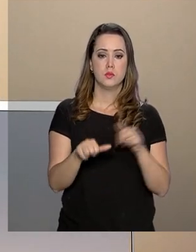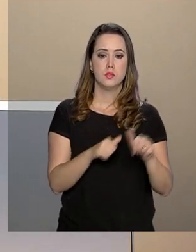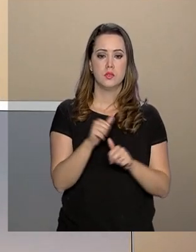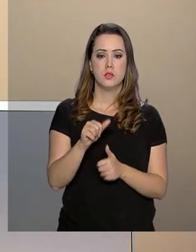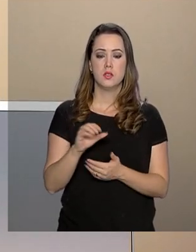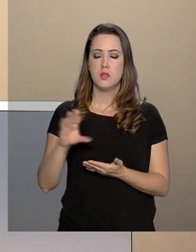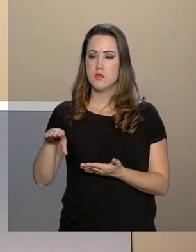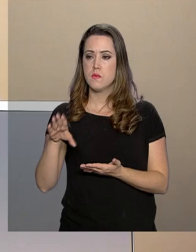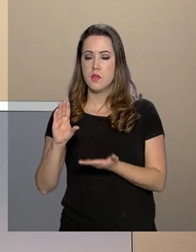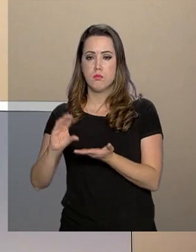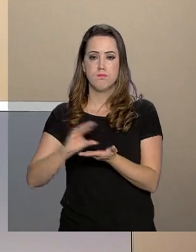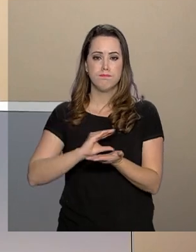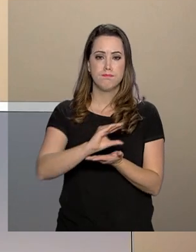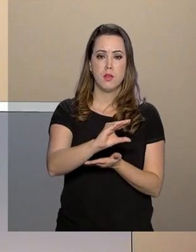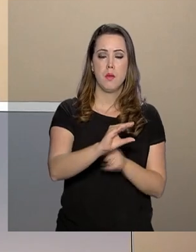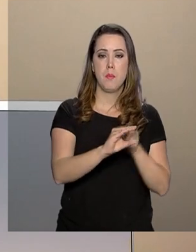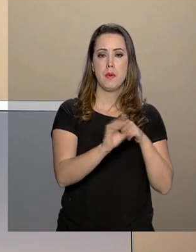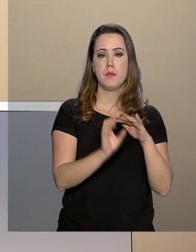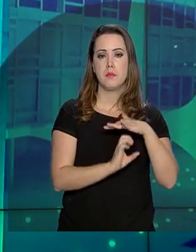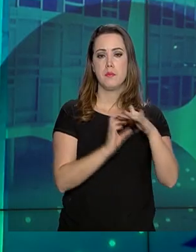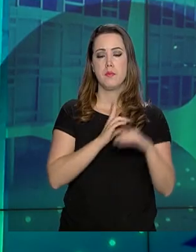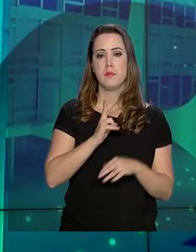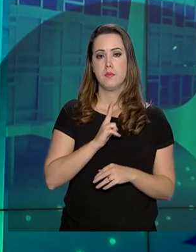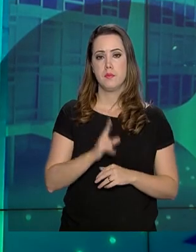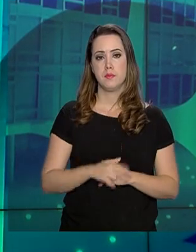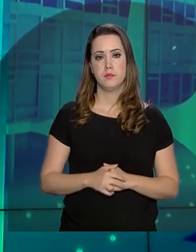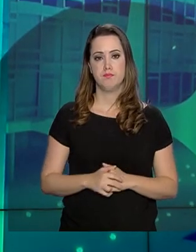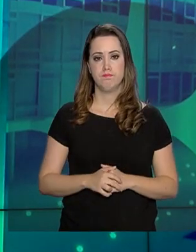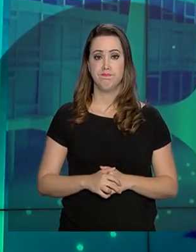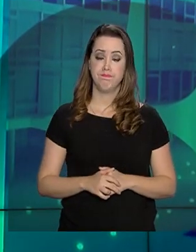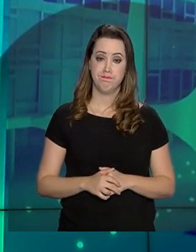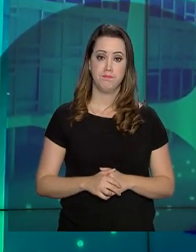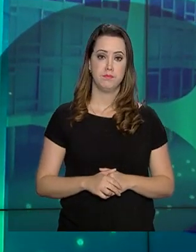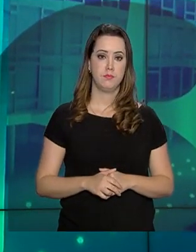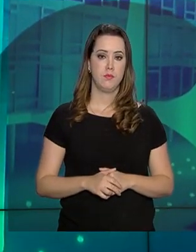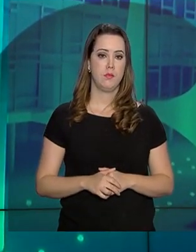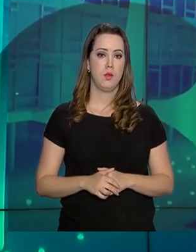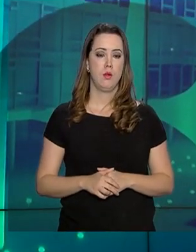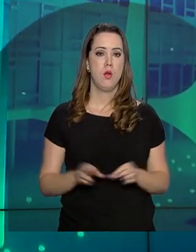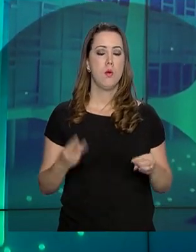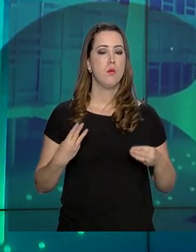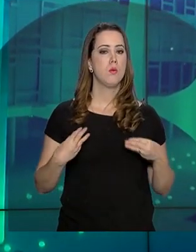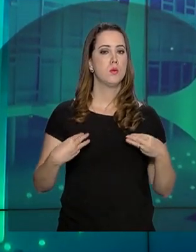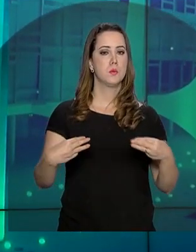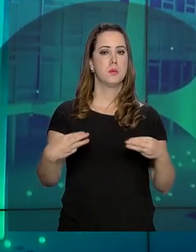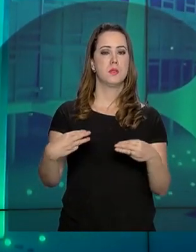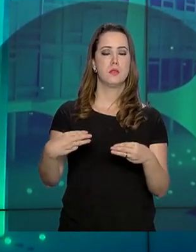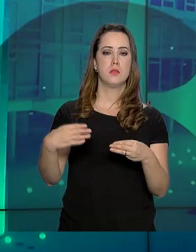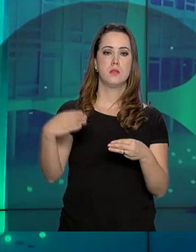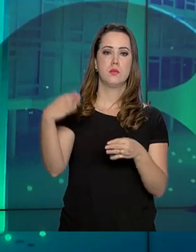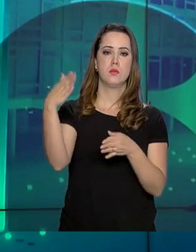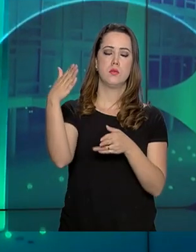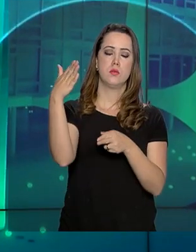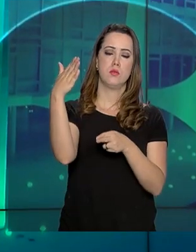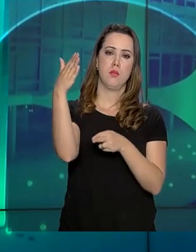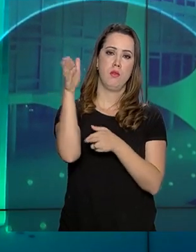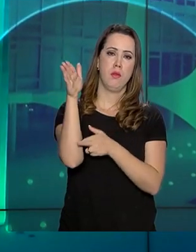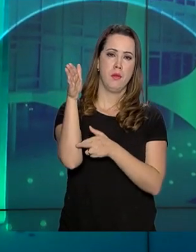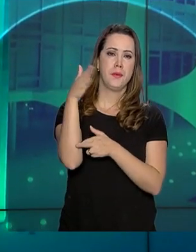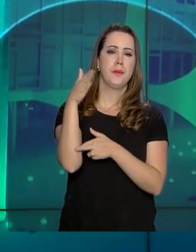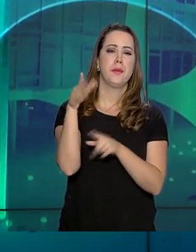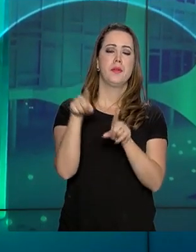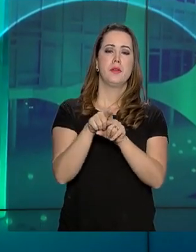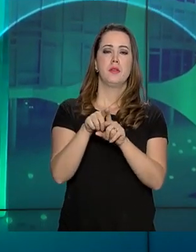ativos para iniciativa privada os ministérios das relações exteriores da economia e da